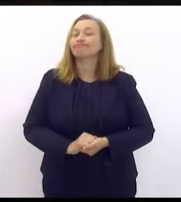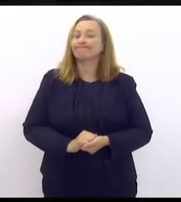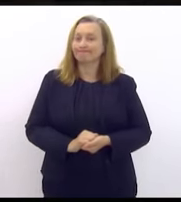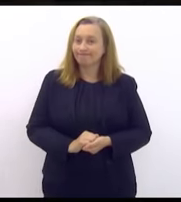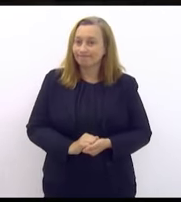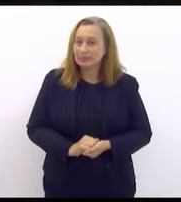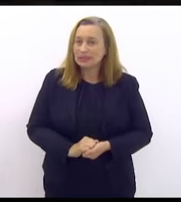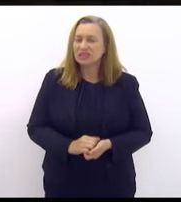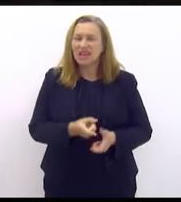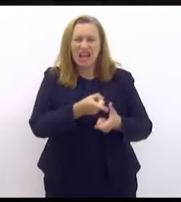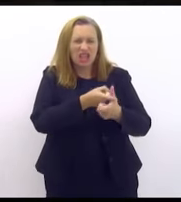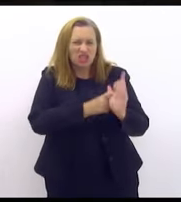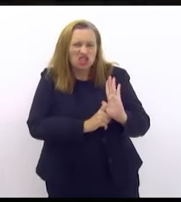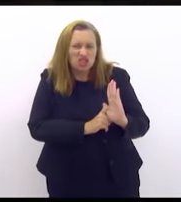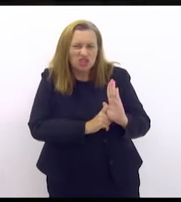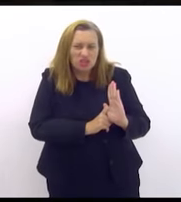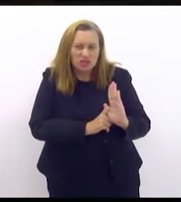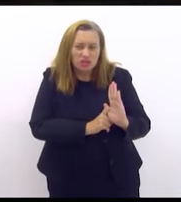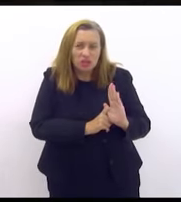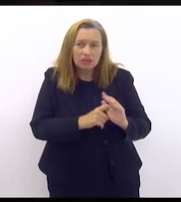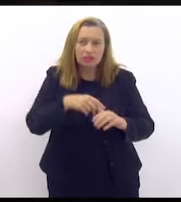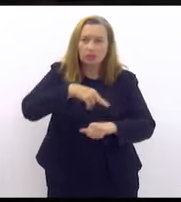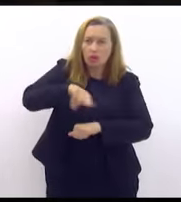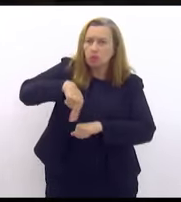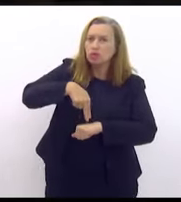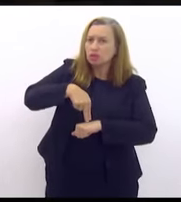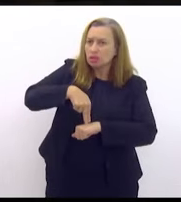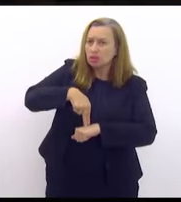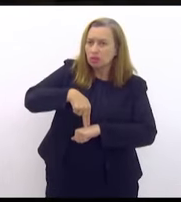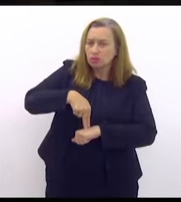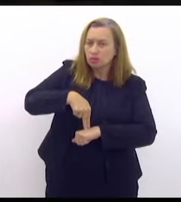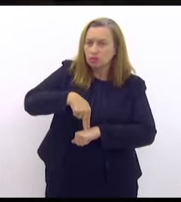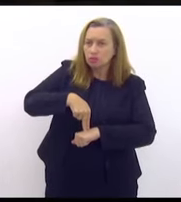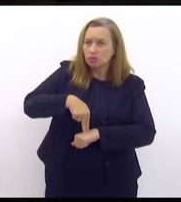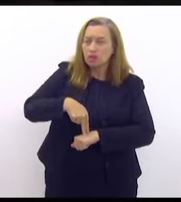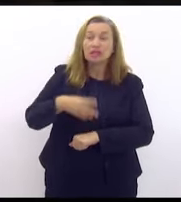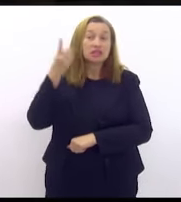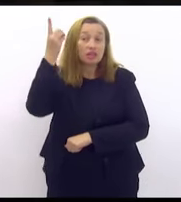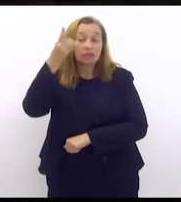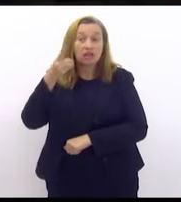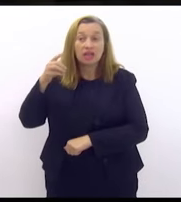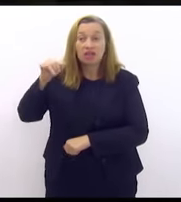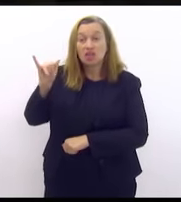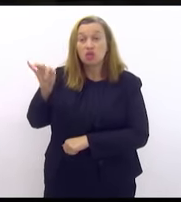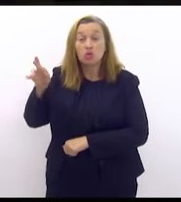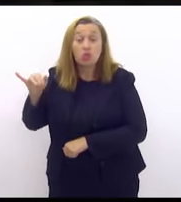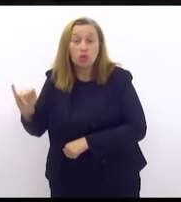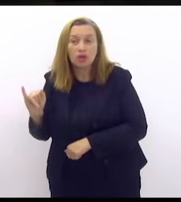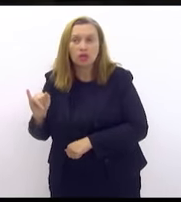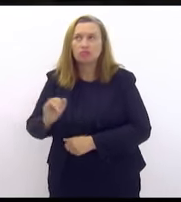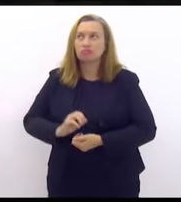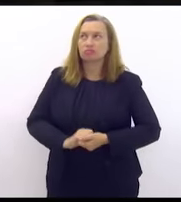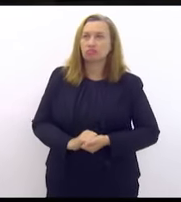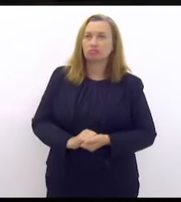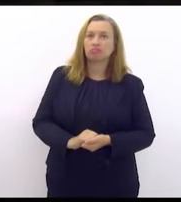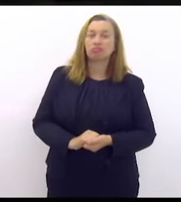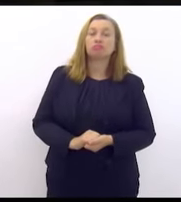A dívida ativa da União, deputado Iuri, monta em 3